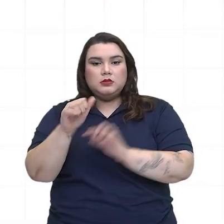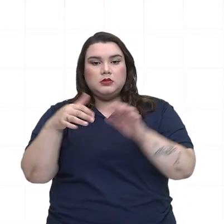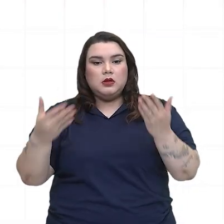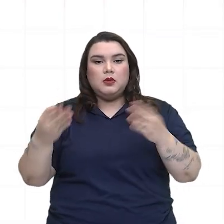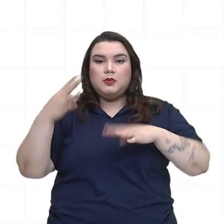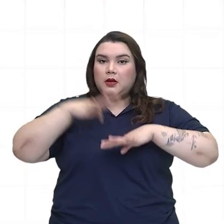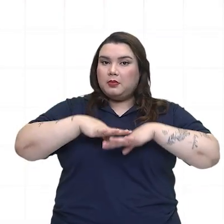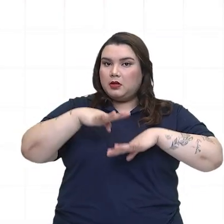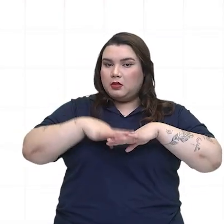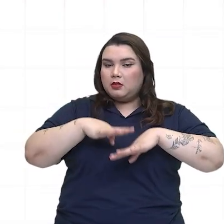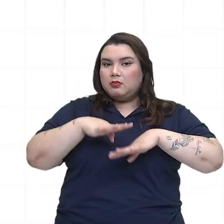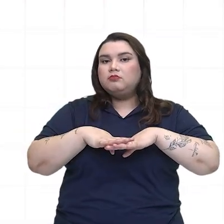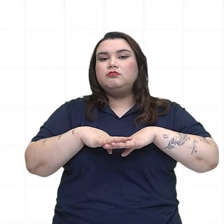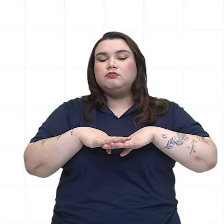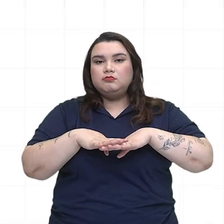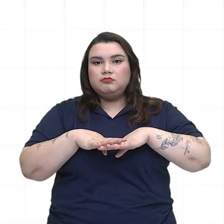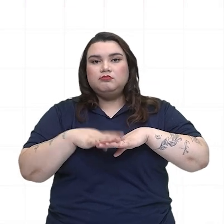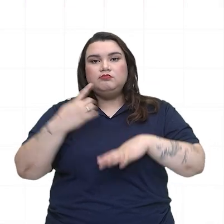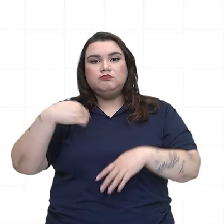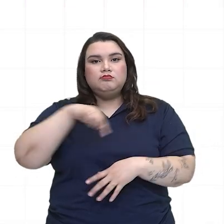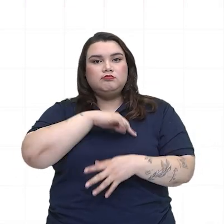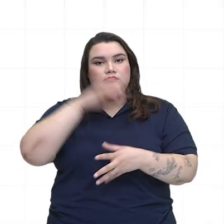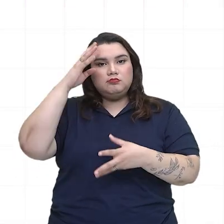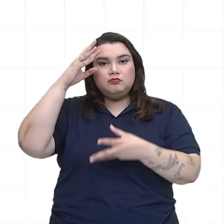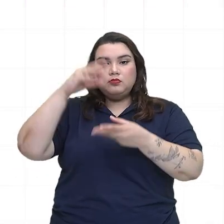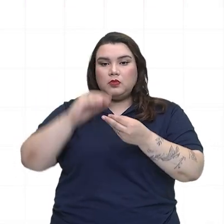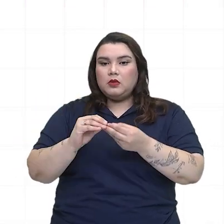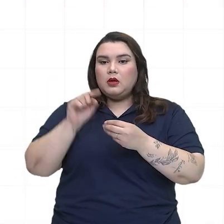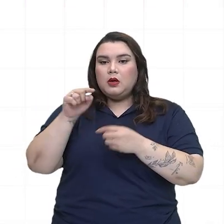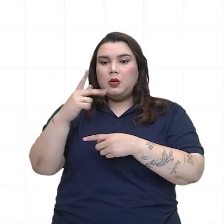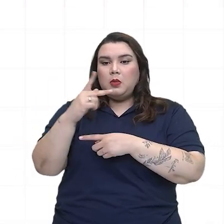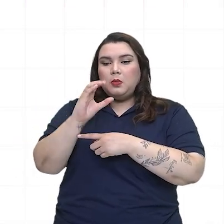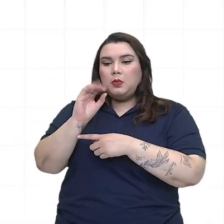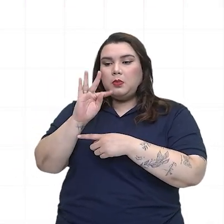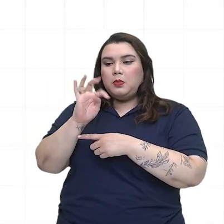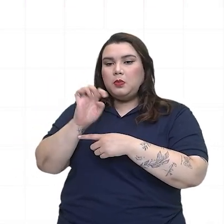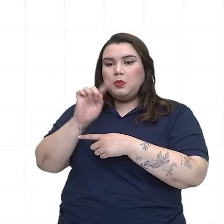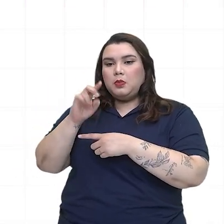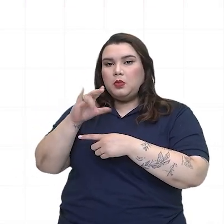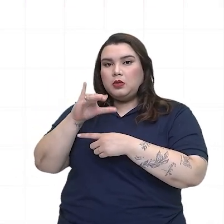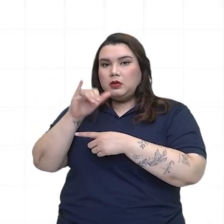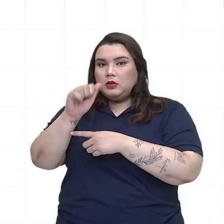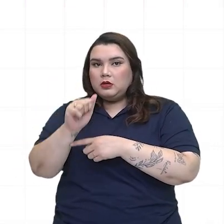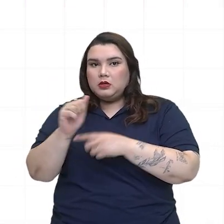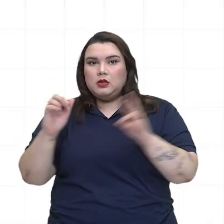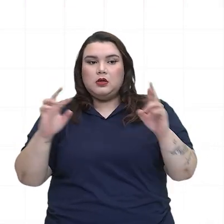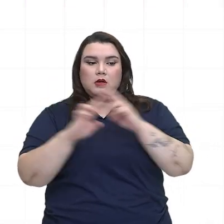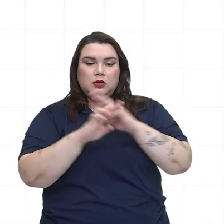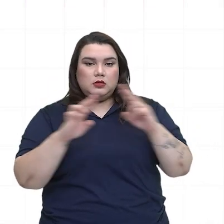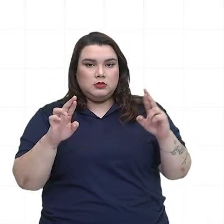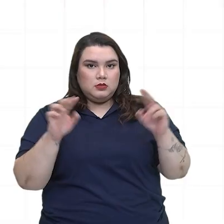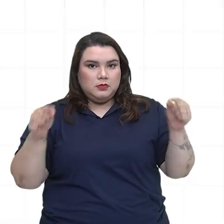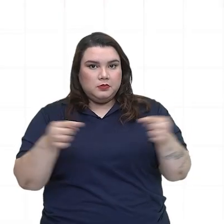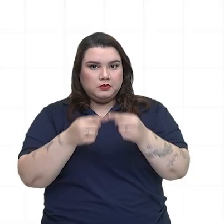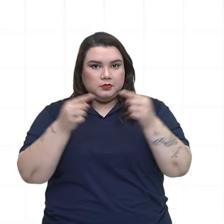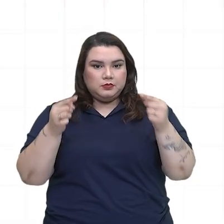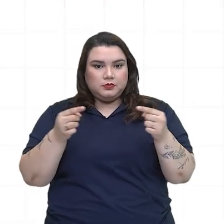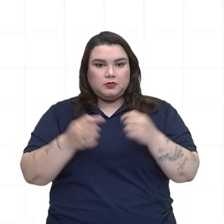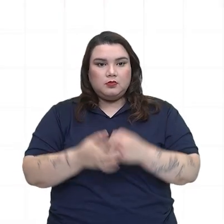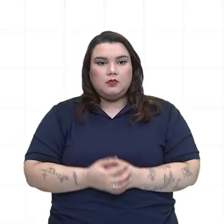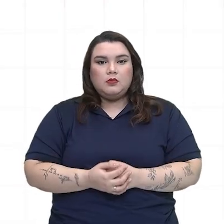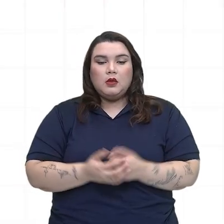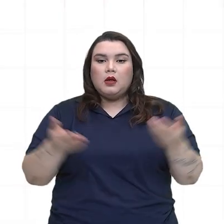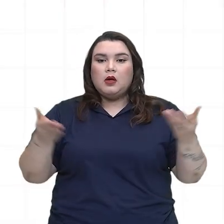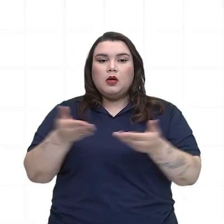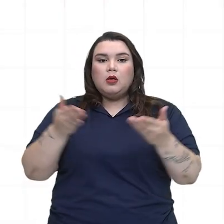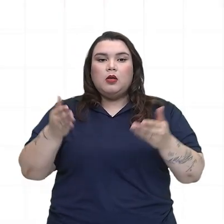matemática, a gente entende potência como esse exemplo aqui que a gente mostrou para vocês. Agora, a gente vai ver como